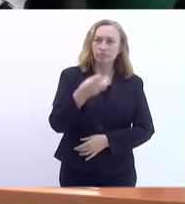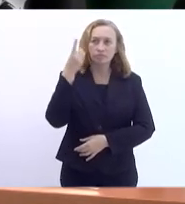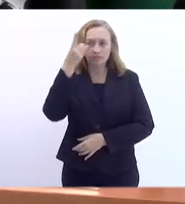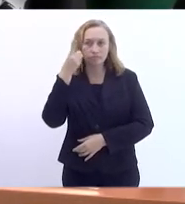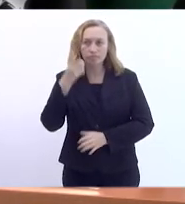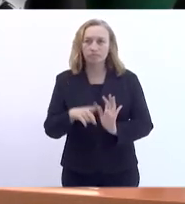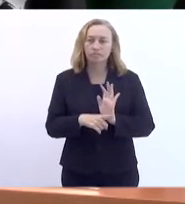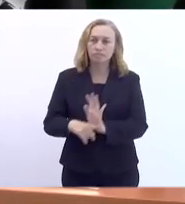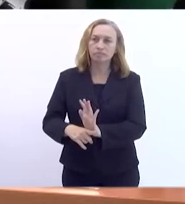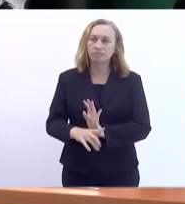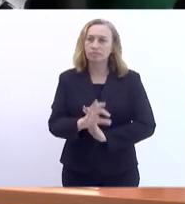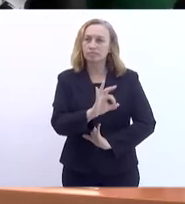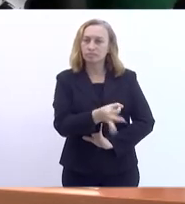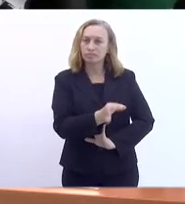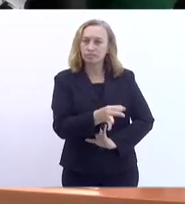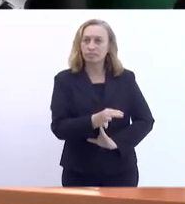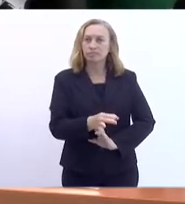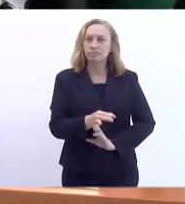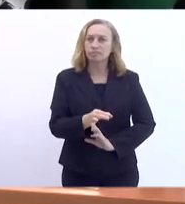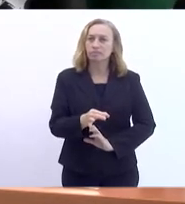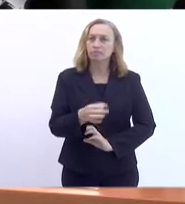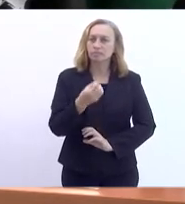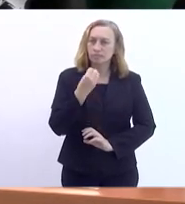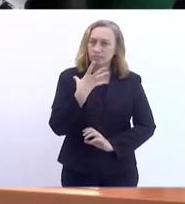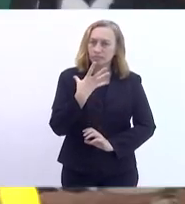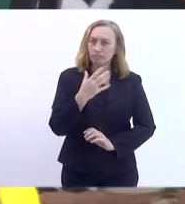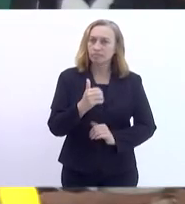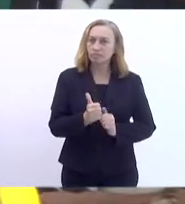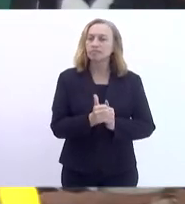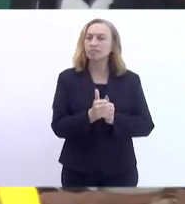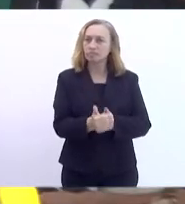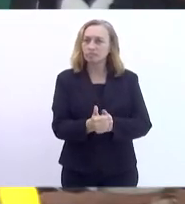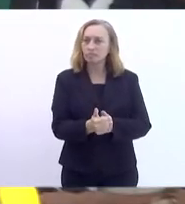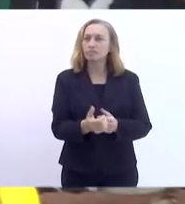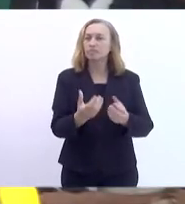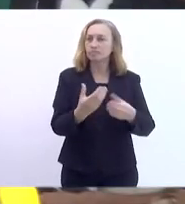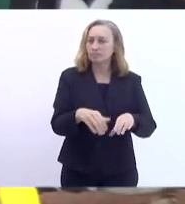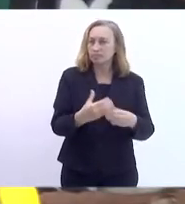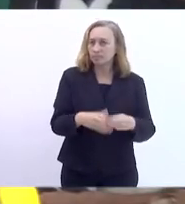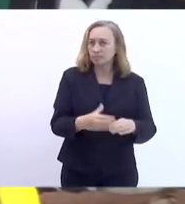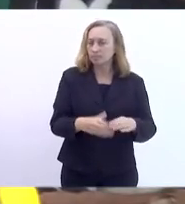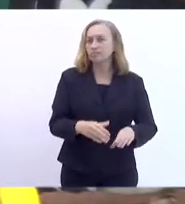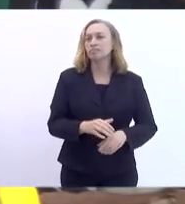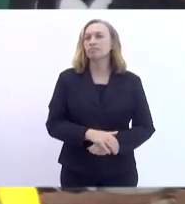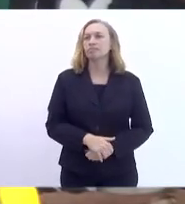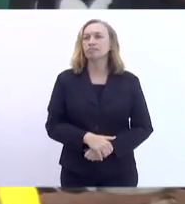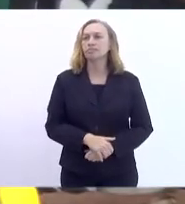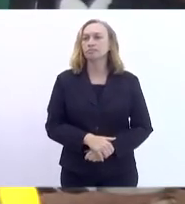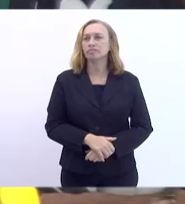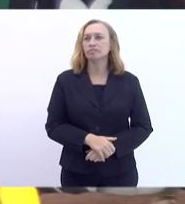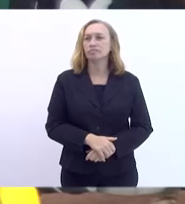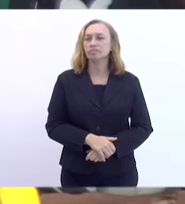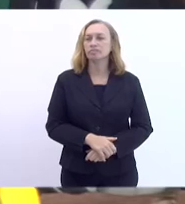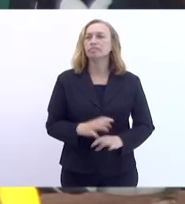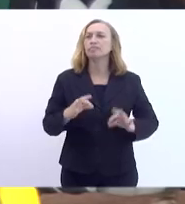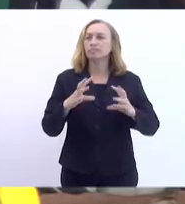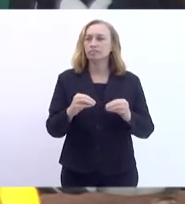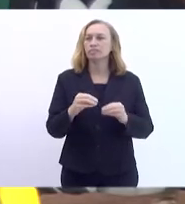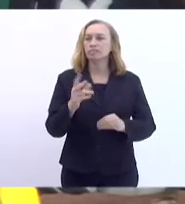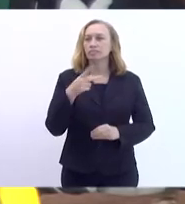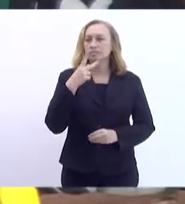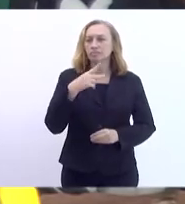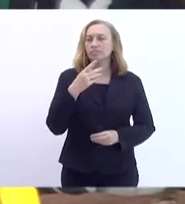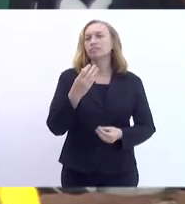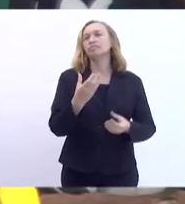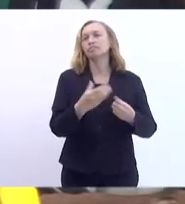e Sem dúvida nenhuma tem sido brilhante aí na condução dos casos do concurso público tem dado vigor a tudo que a gente tem